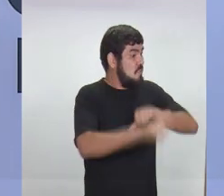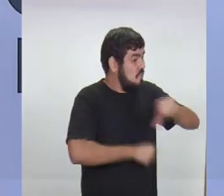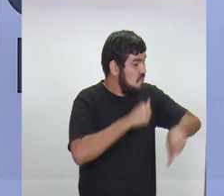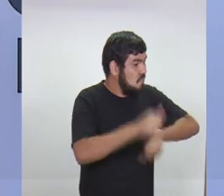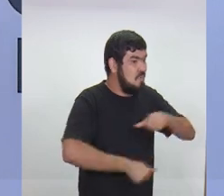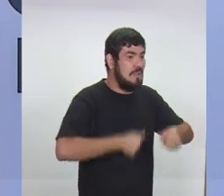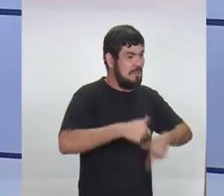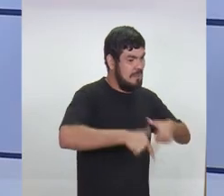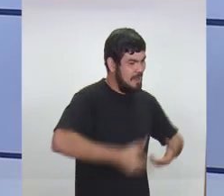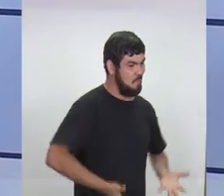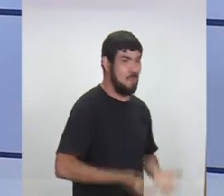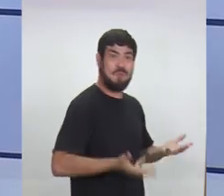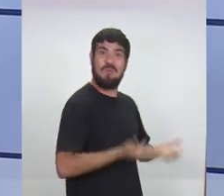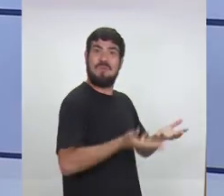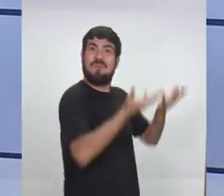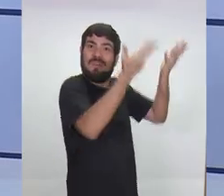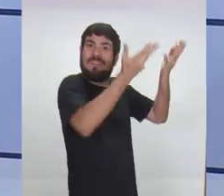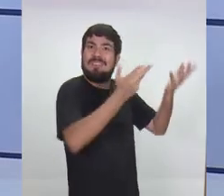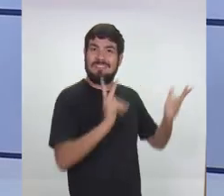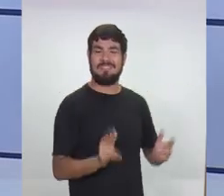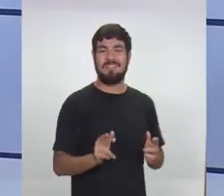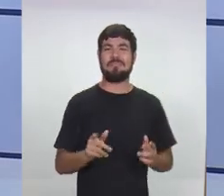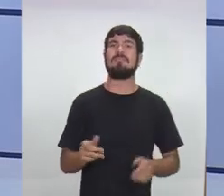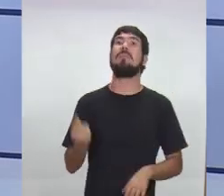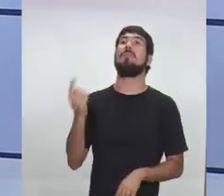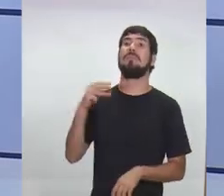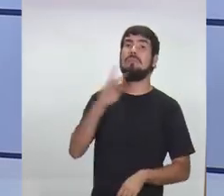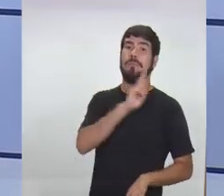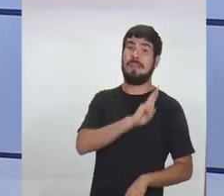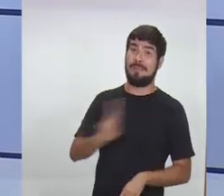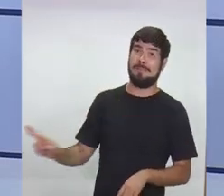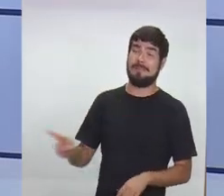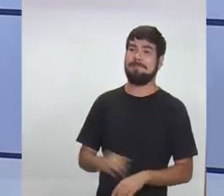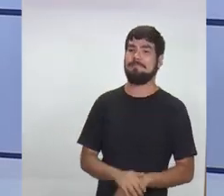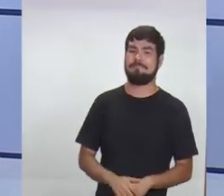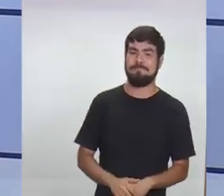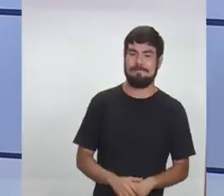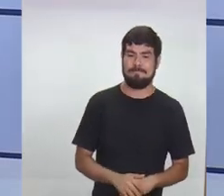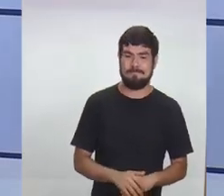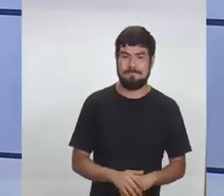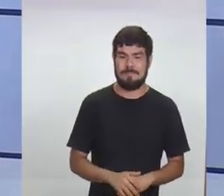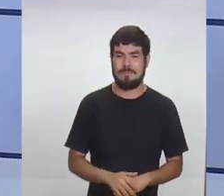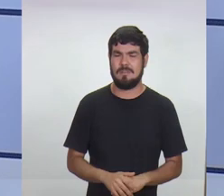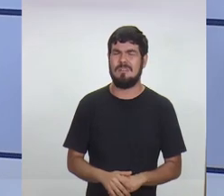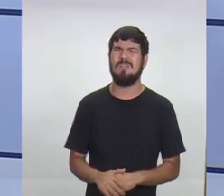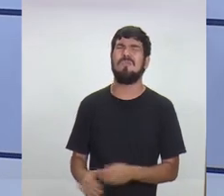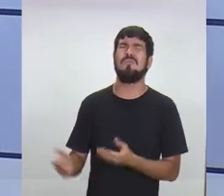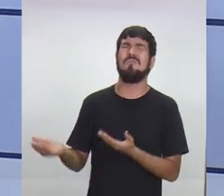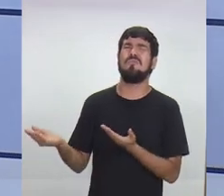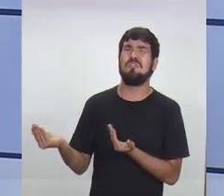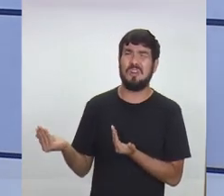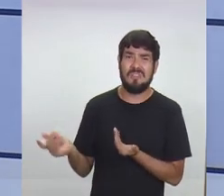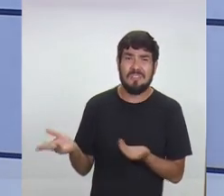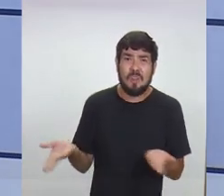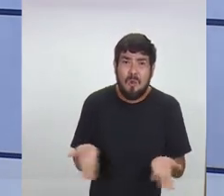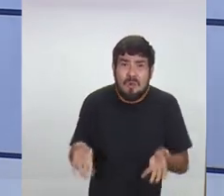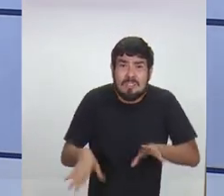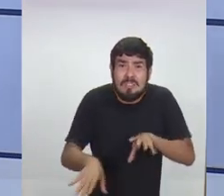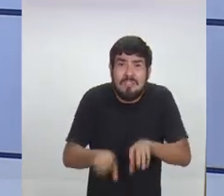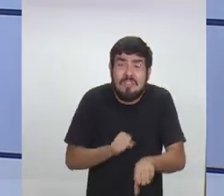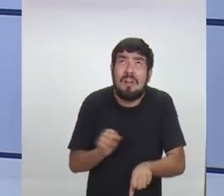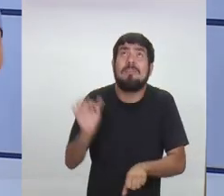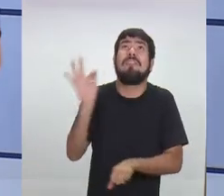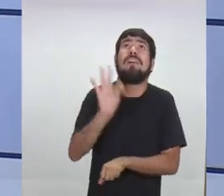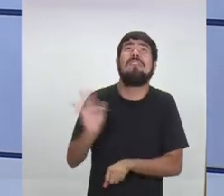emprego que lhe posso dizer obrigado minuto agora para réplica o jovem que se forma hoje nas faculdades nas